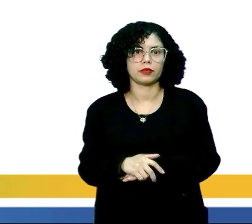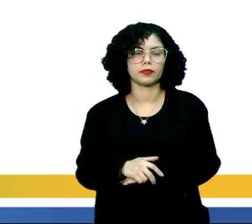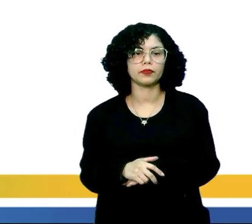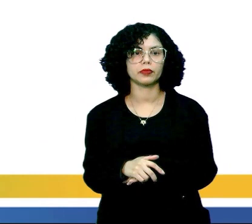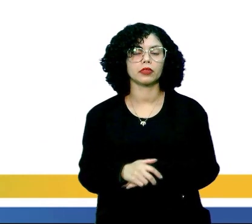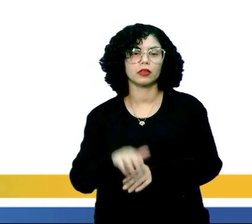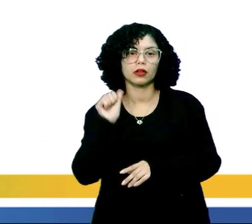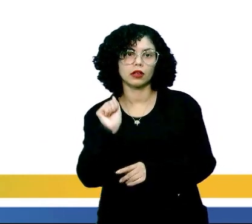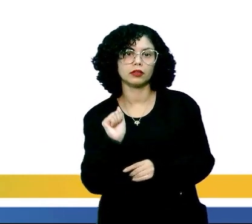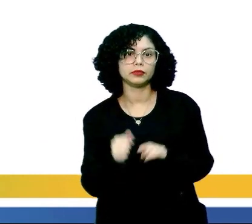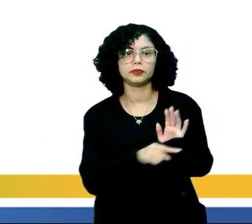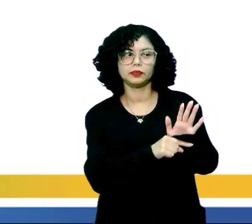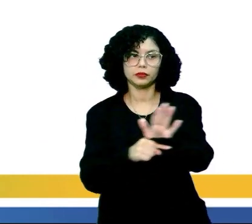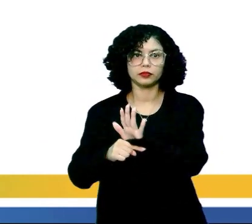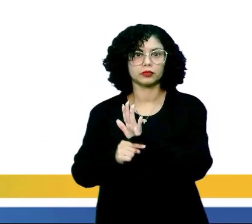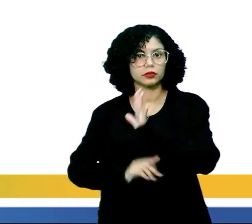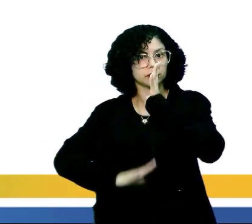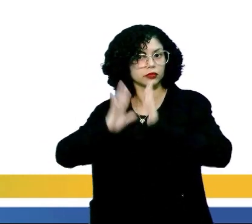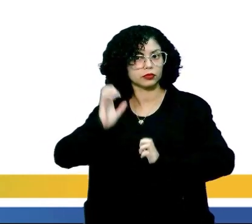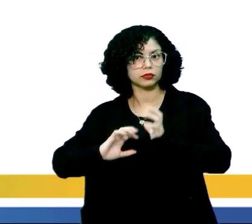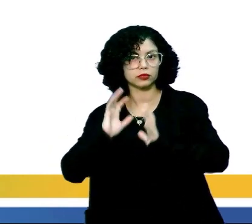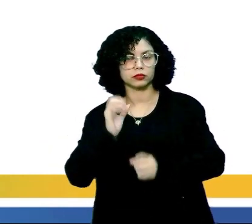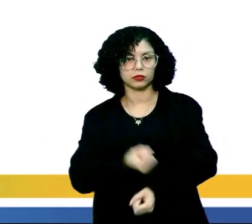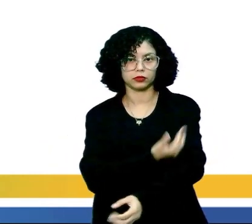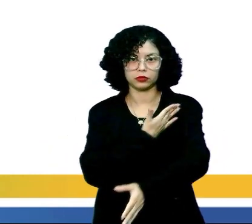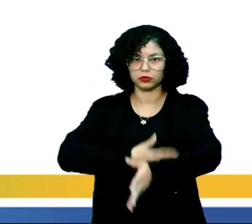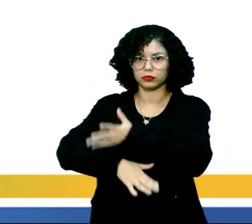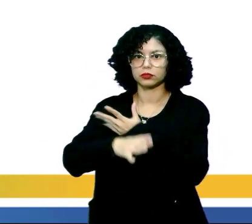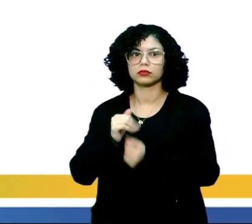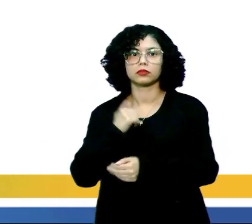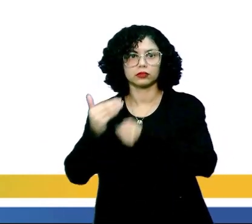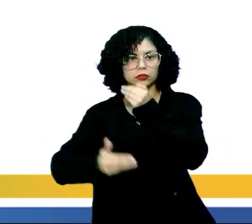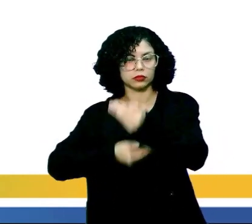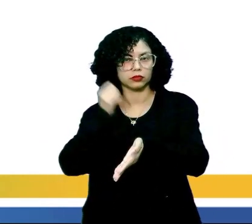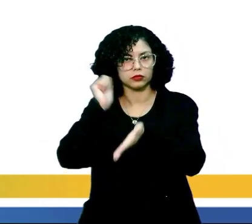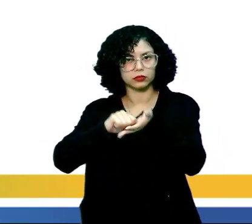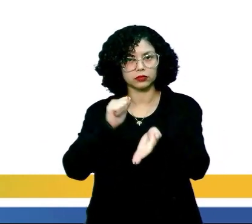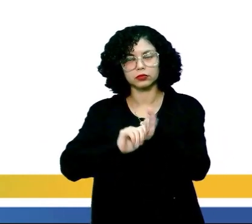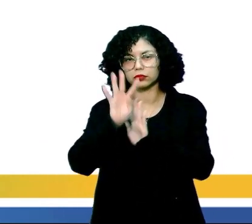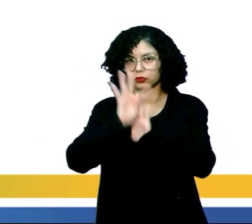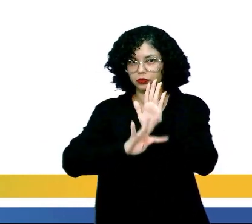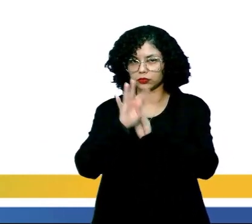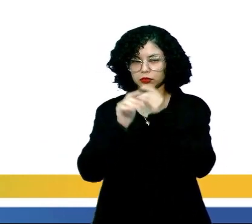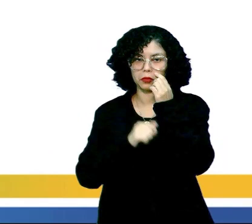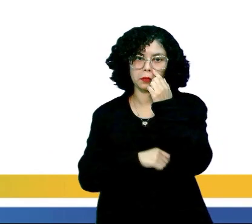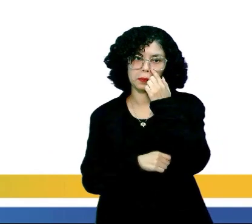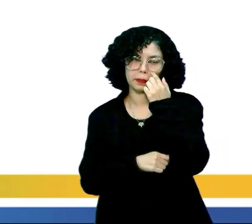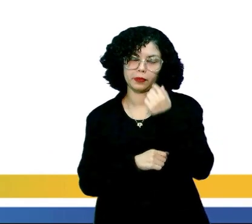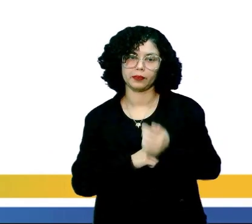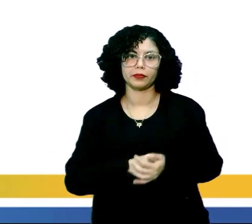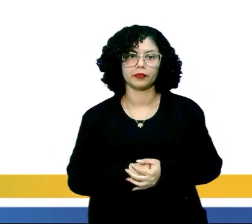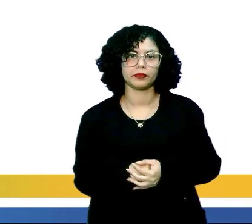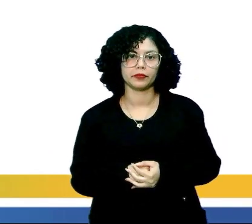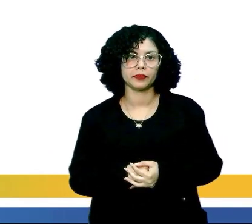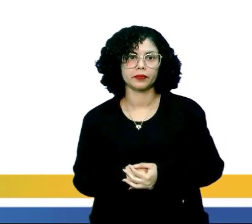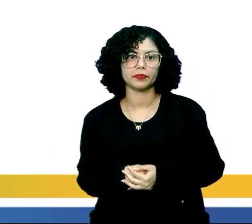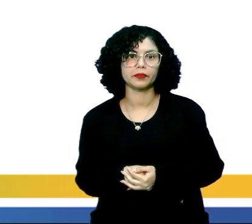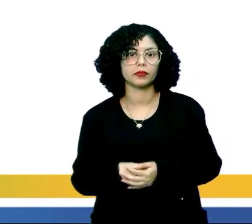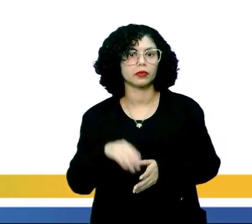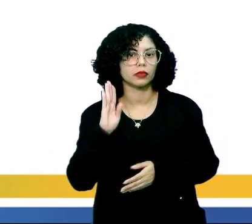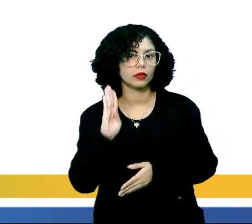autor, letra A, revela seu conflito emotivo em relação ao processo de escrita do